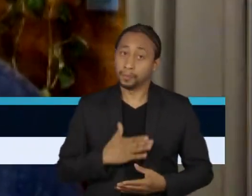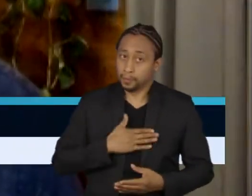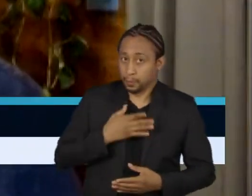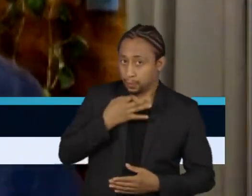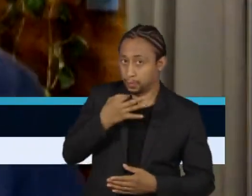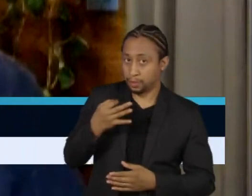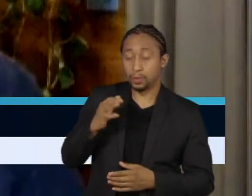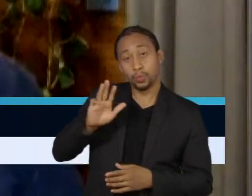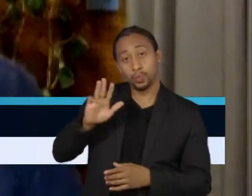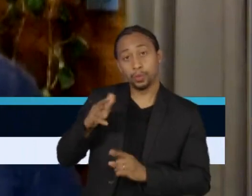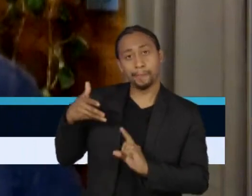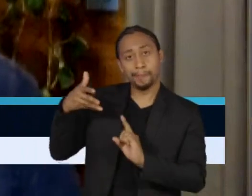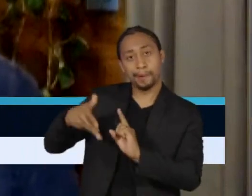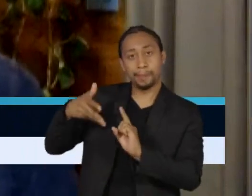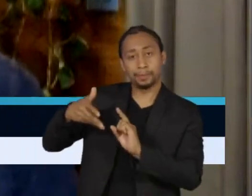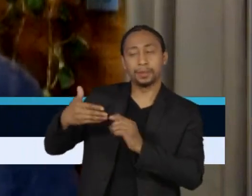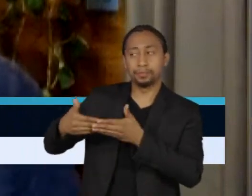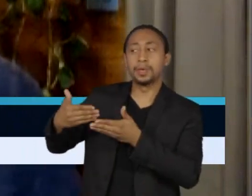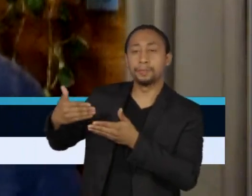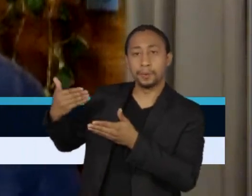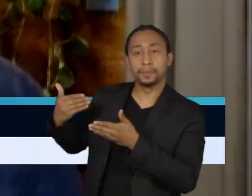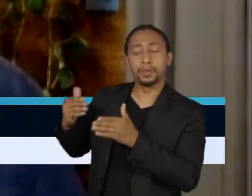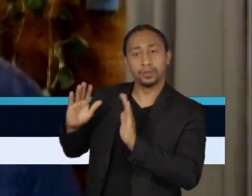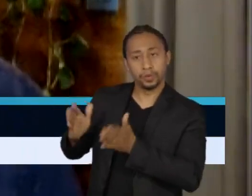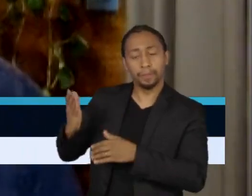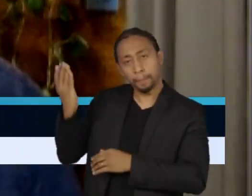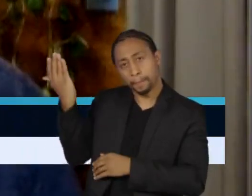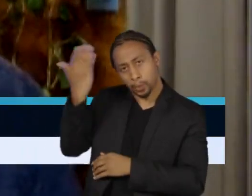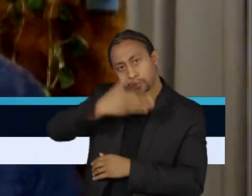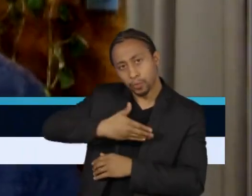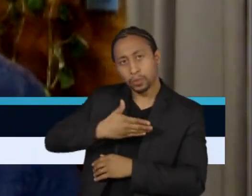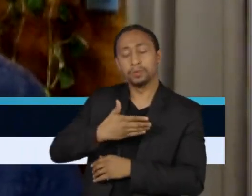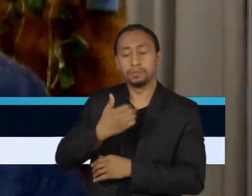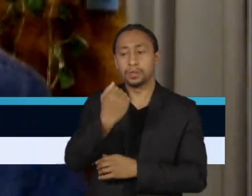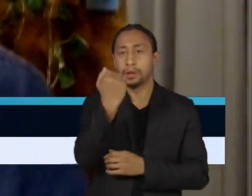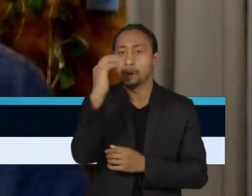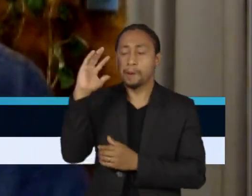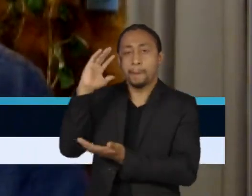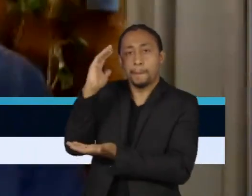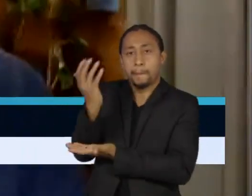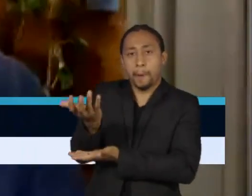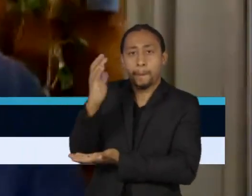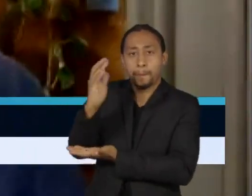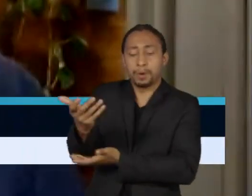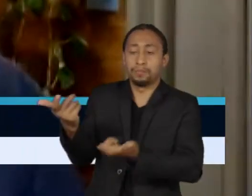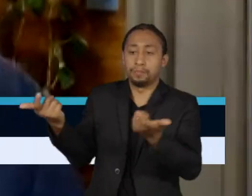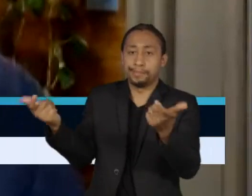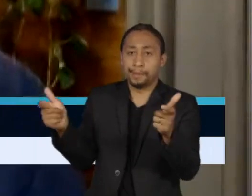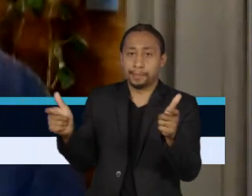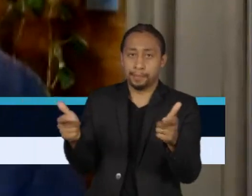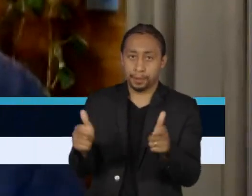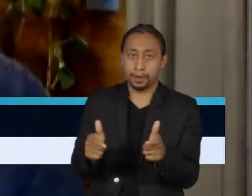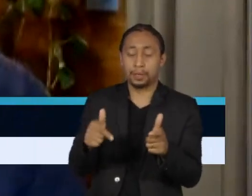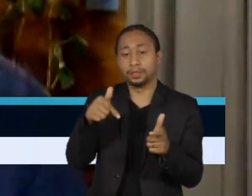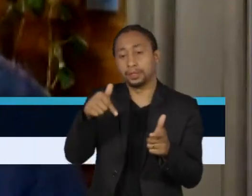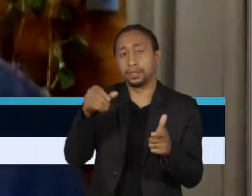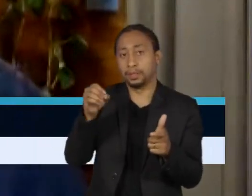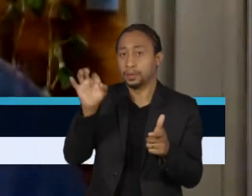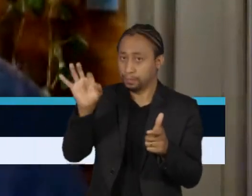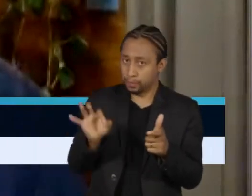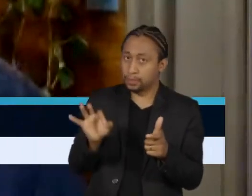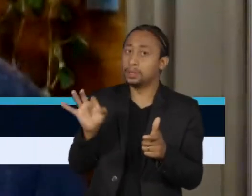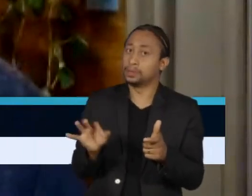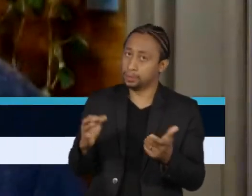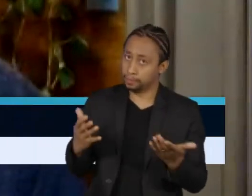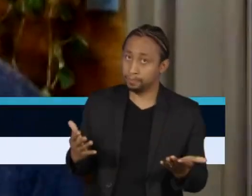já provou no passado, durante seu governo, o desmatamento da Amazônia decresceu cerca de 70% e, ao mesmo tempo, o